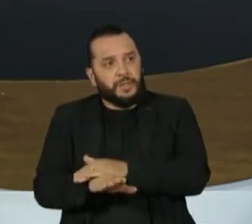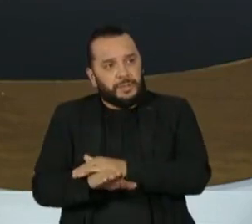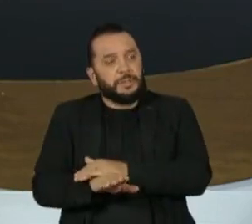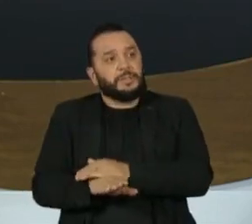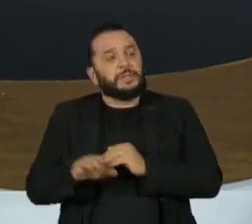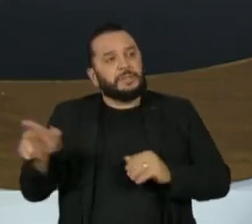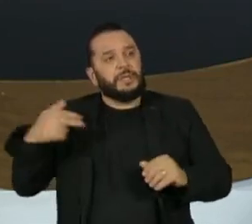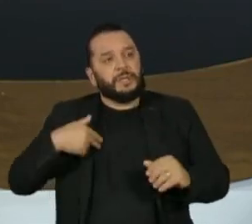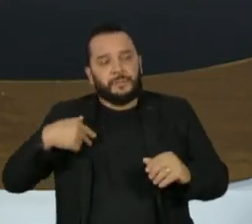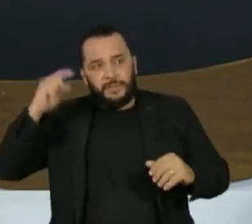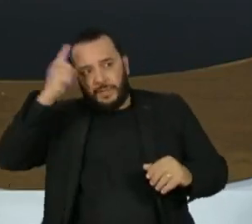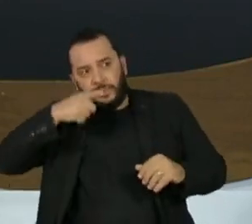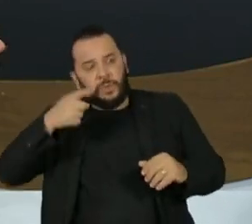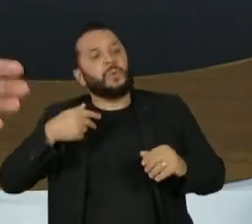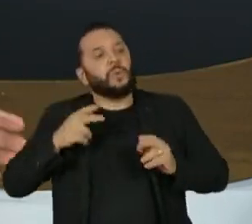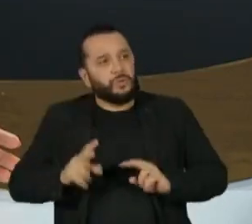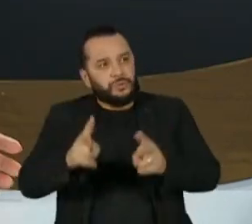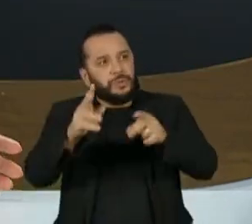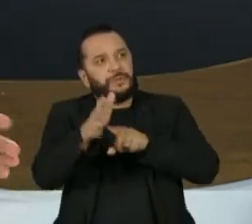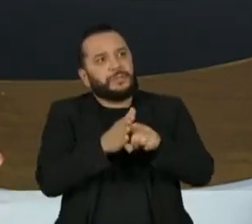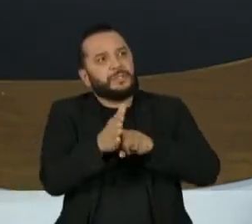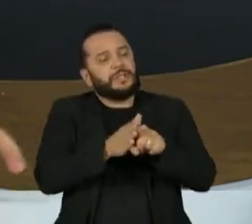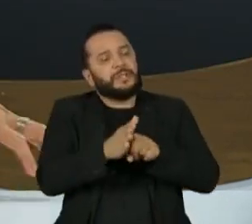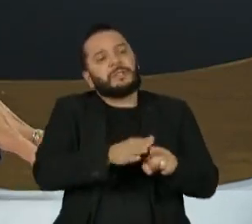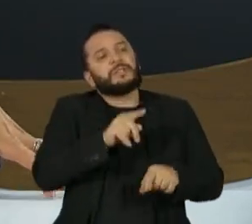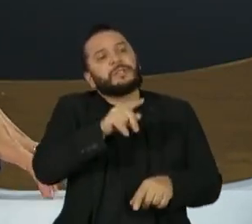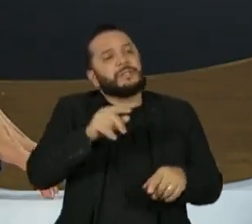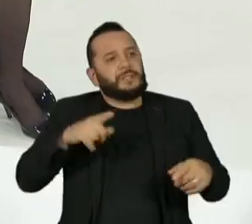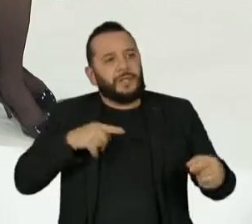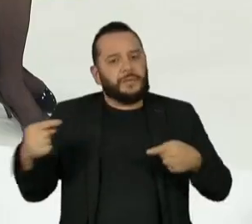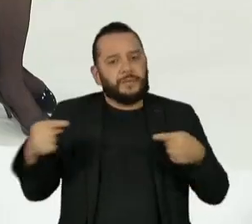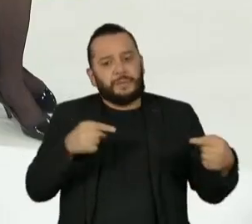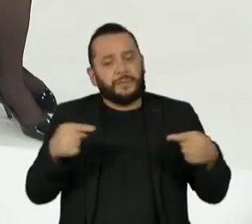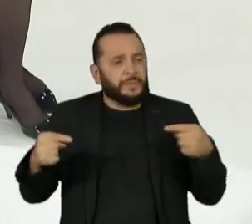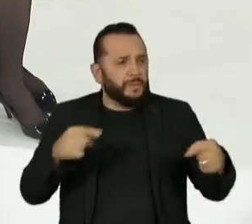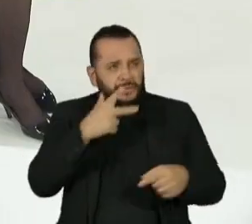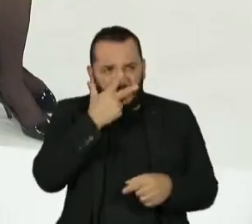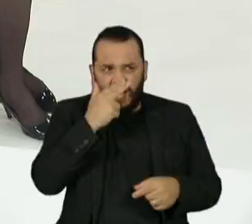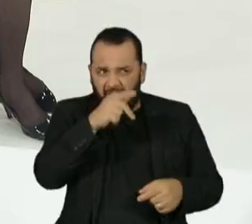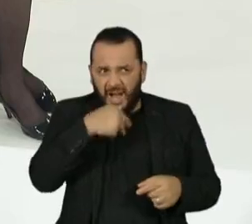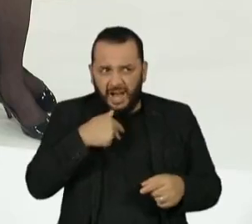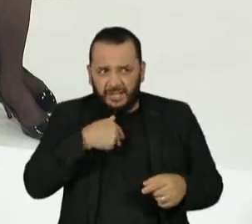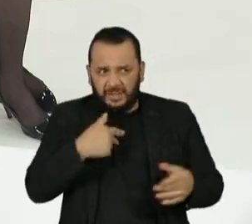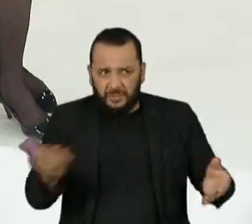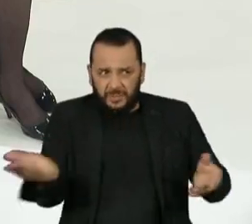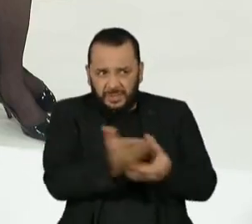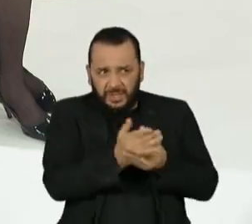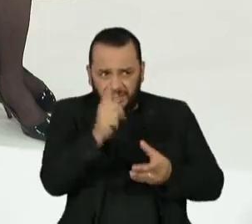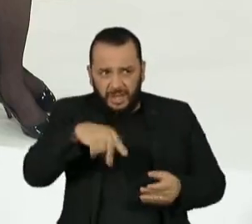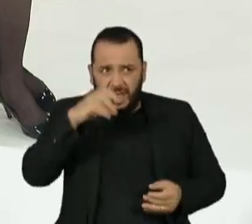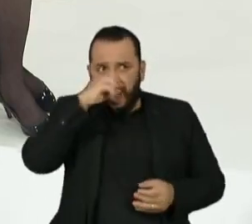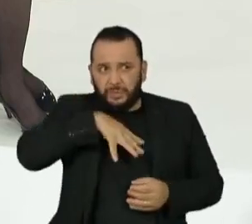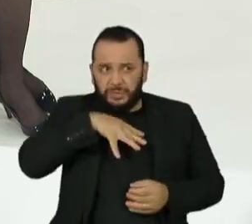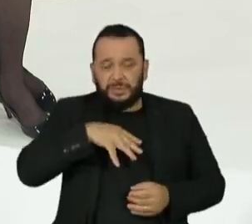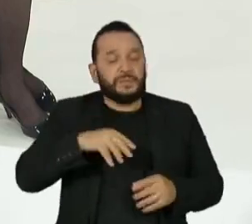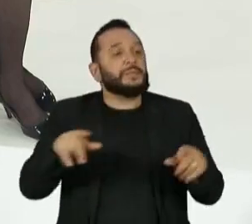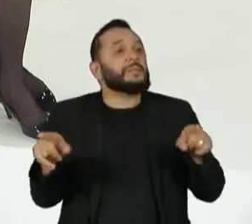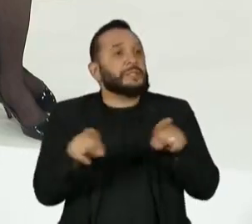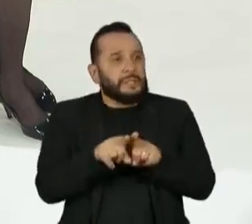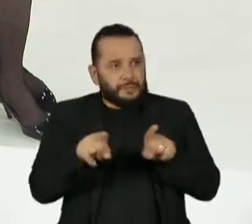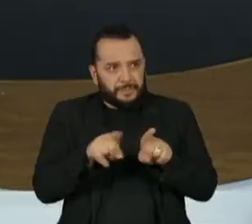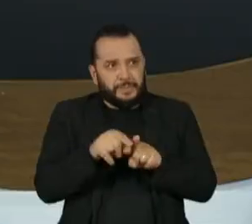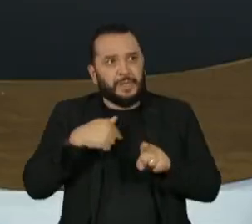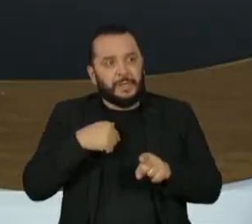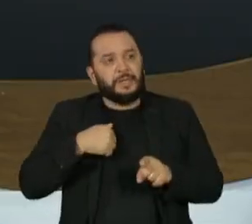aberto e isso gerou controvérsias. Queria saber se a senhora ainda acha aquele inquérito abusivo e se acha que está havendo exorbitação por parte